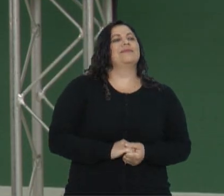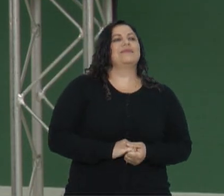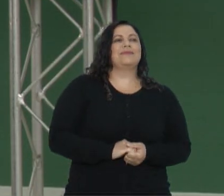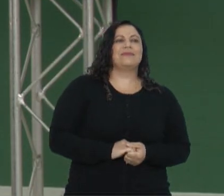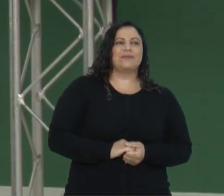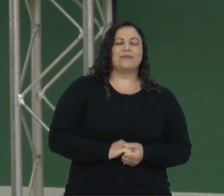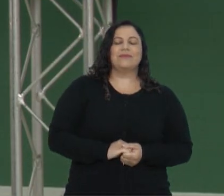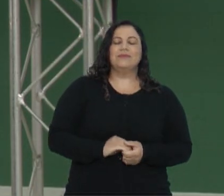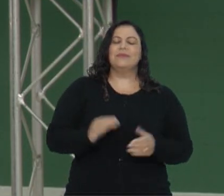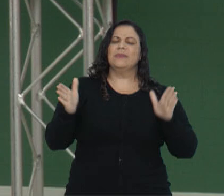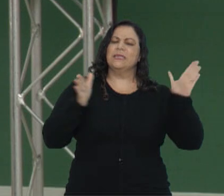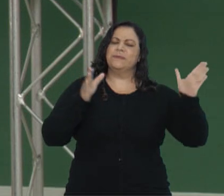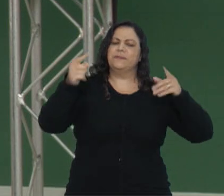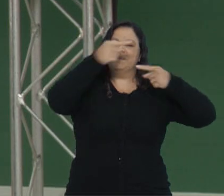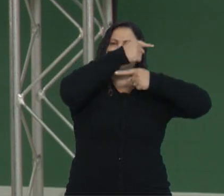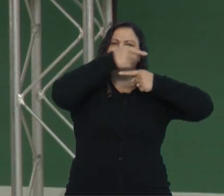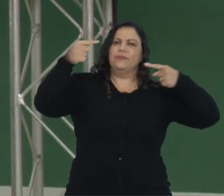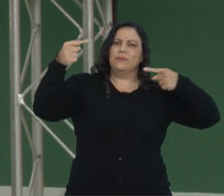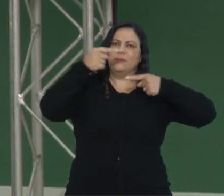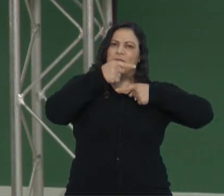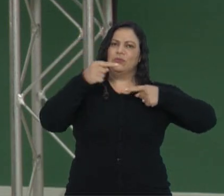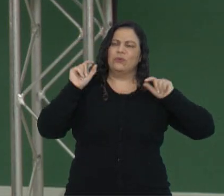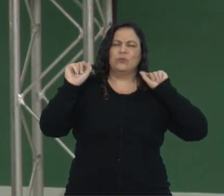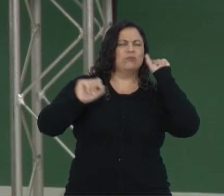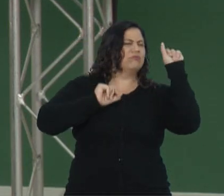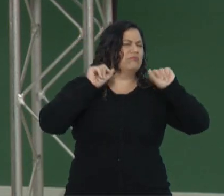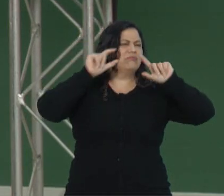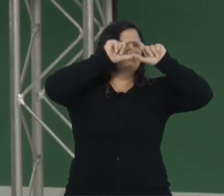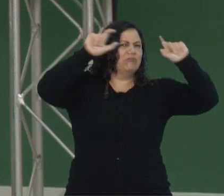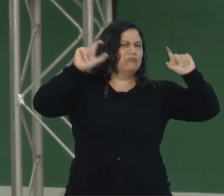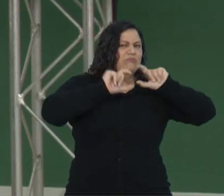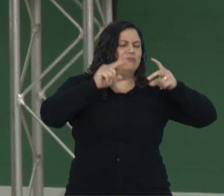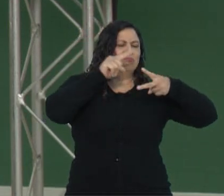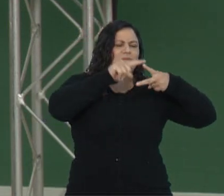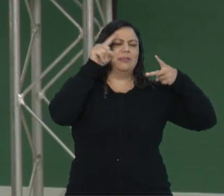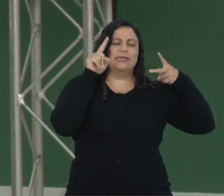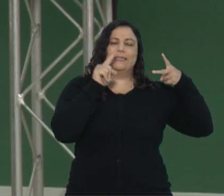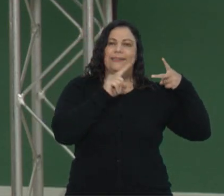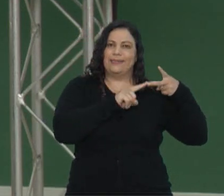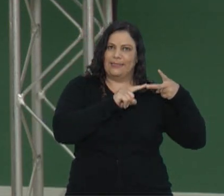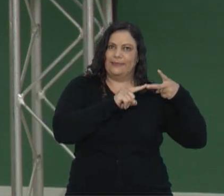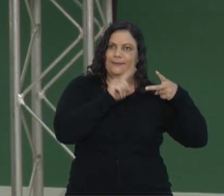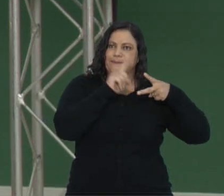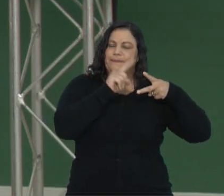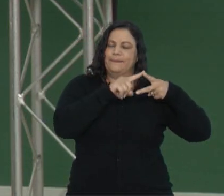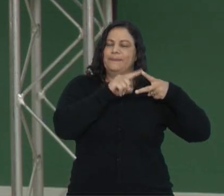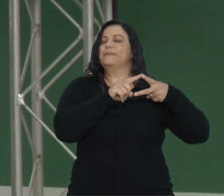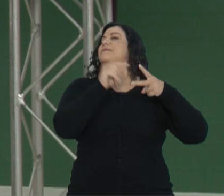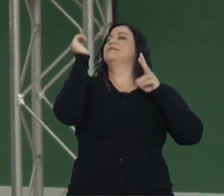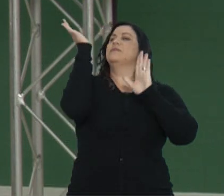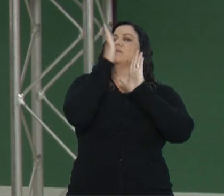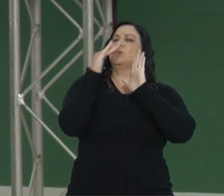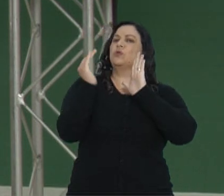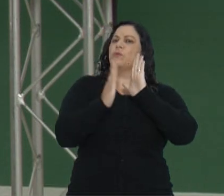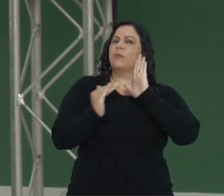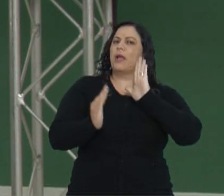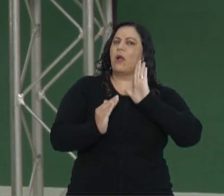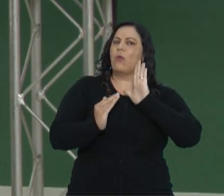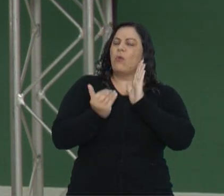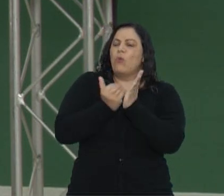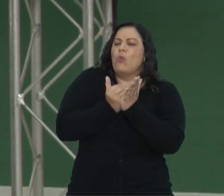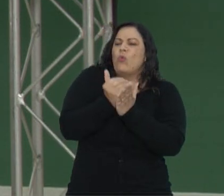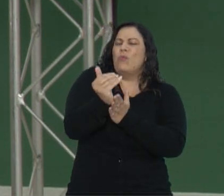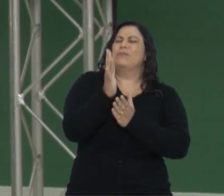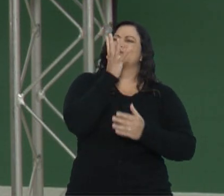tem 2 linhas. O barroco brasileiro, tá? O do Brasil, ele veio tardio, né? Vocês lembram que começou lá no